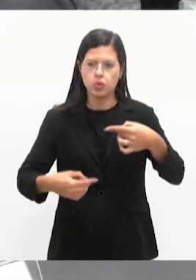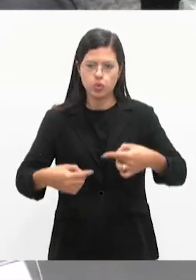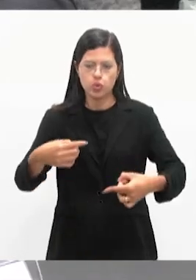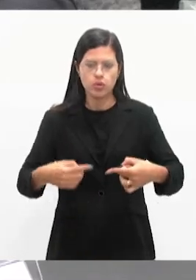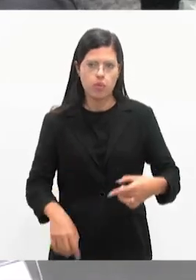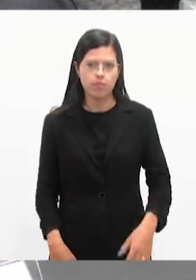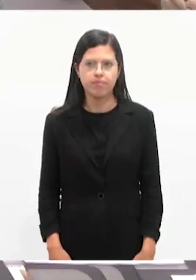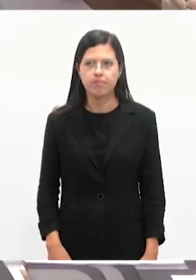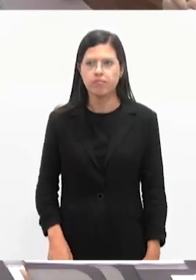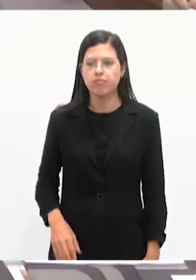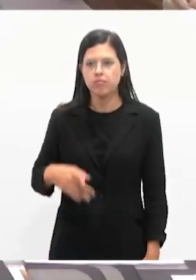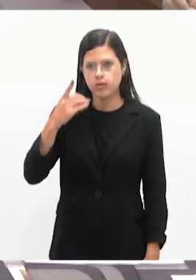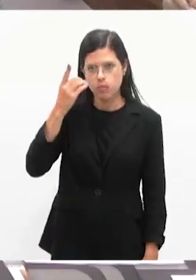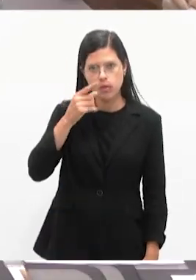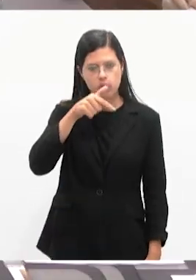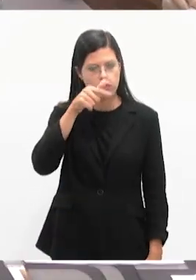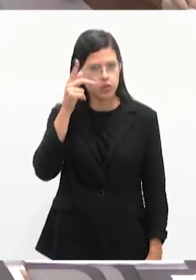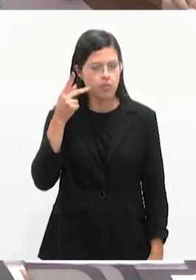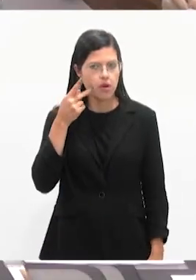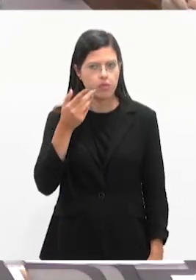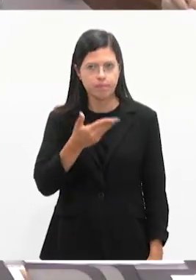queria discutir. Deputado Luiz Paulo.